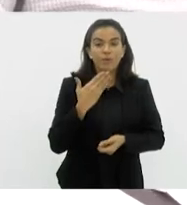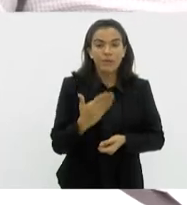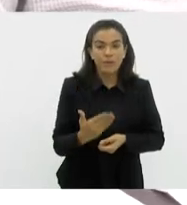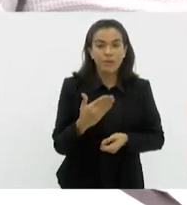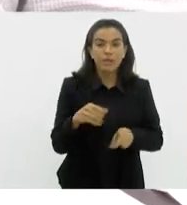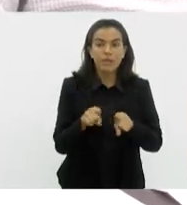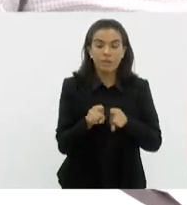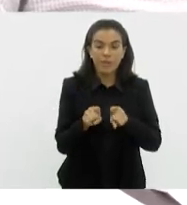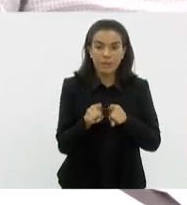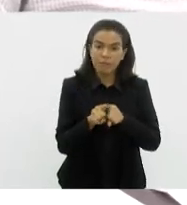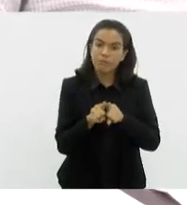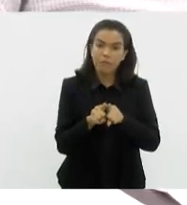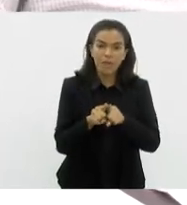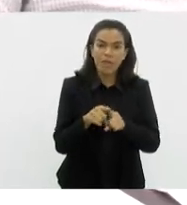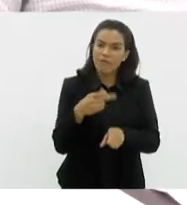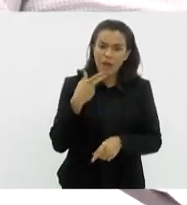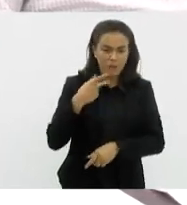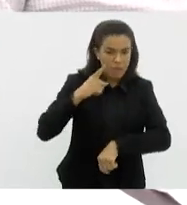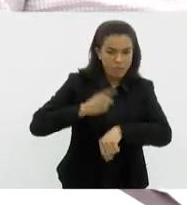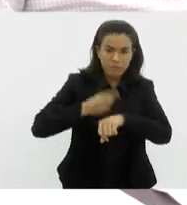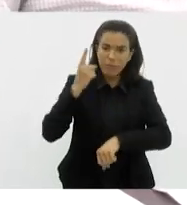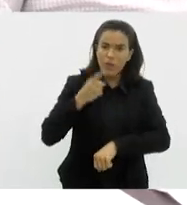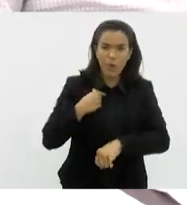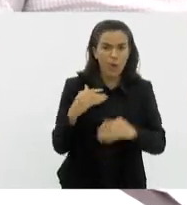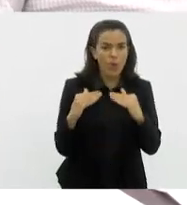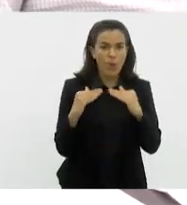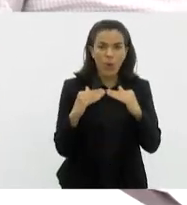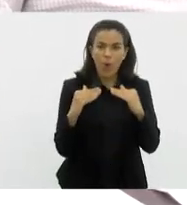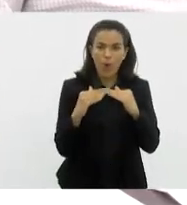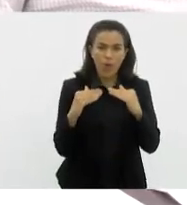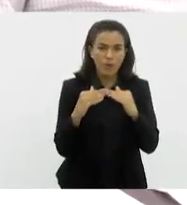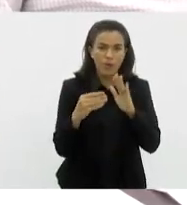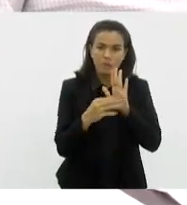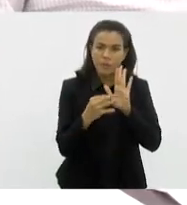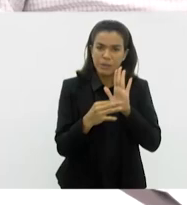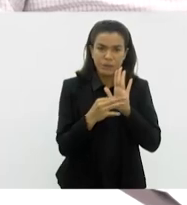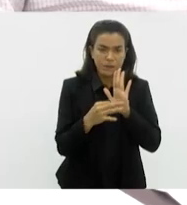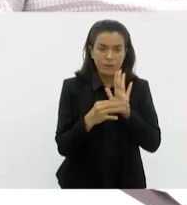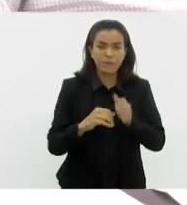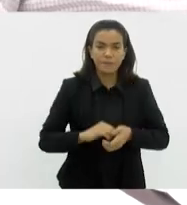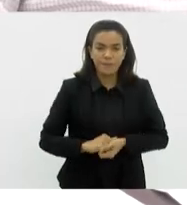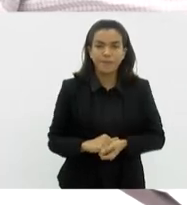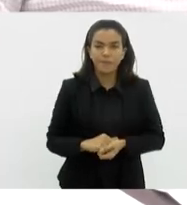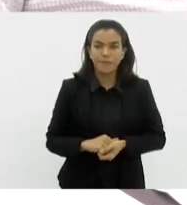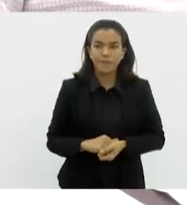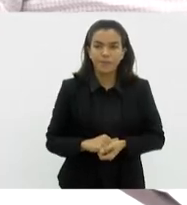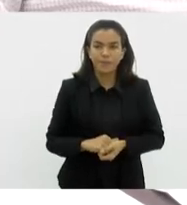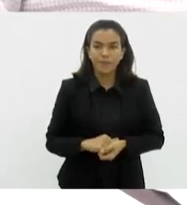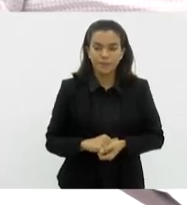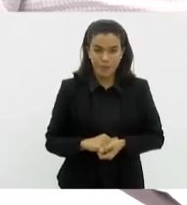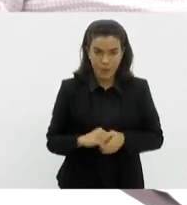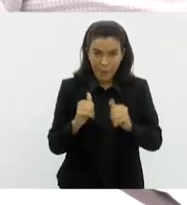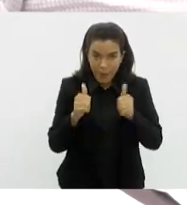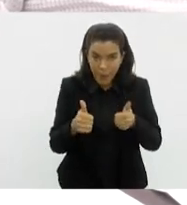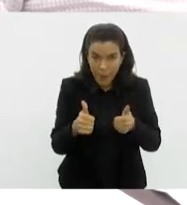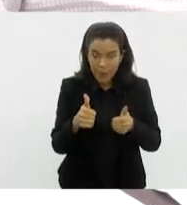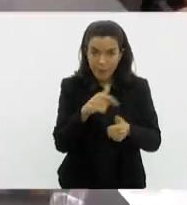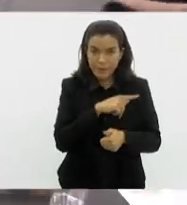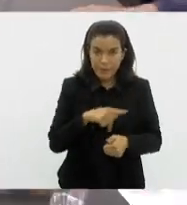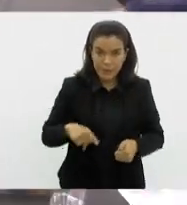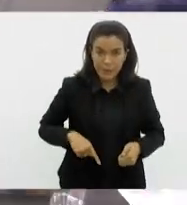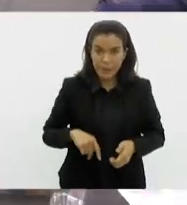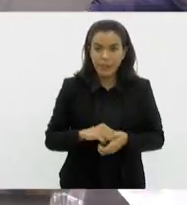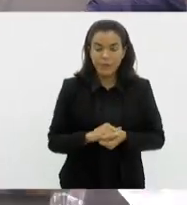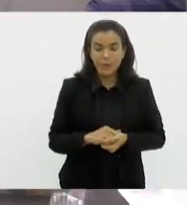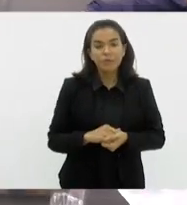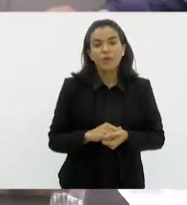única sessão, dizendo já que eu concordo com esse parecer. Eu concordo com esse parecer. Tá bom, presidente? Fechado. Então, um